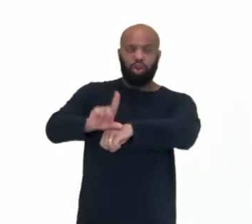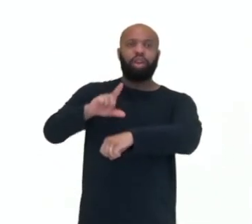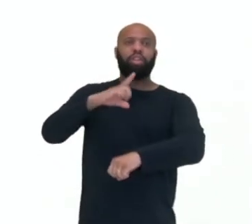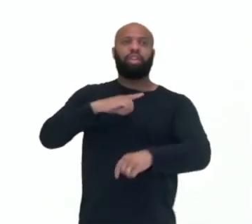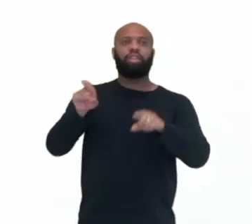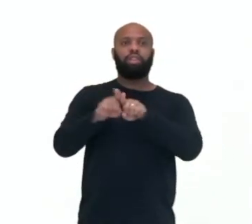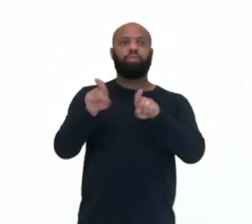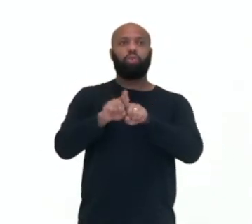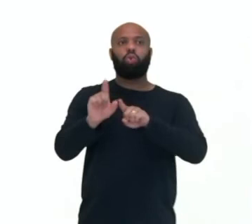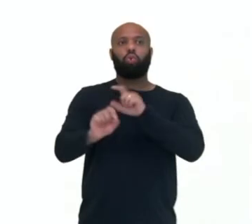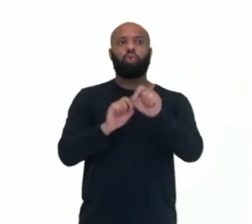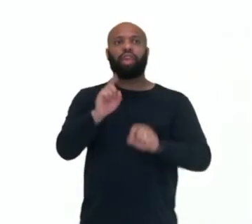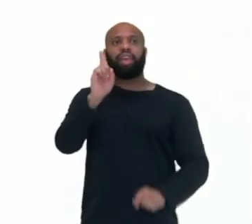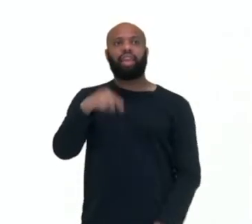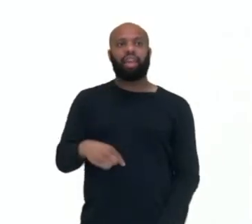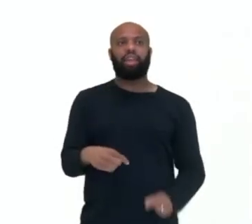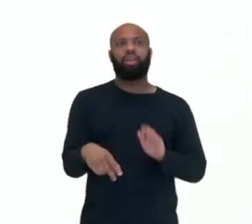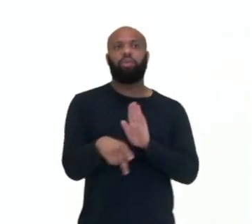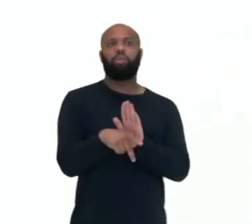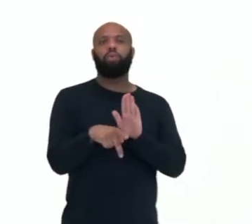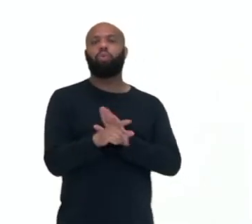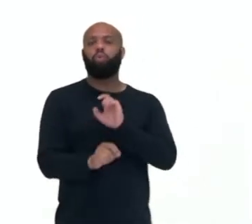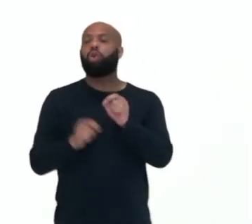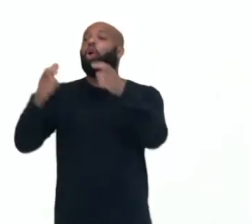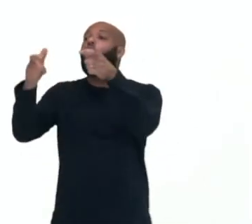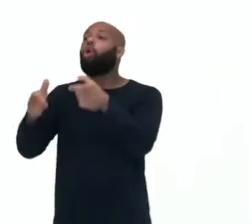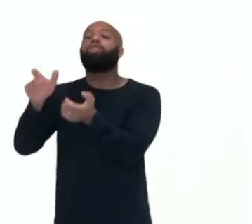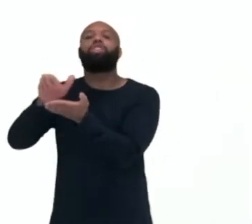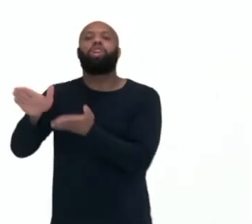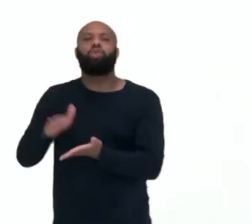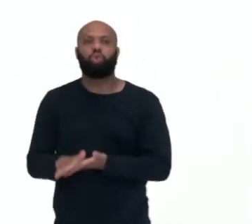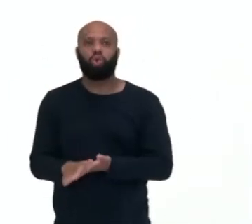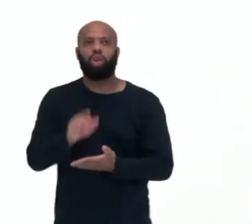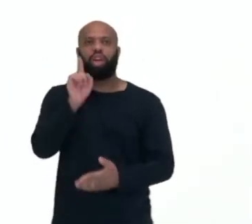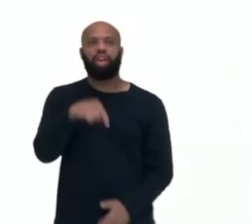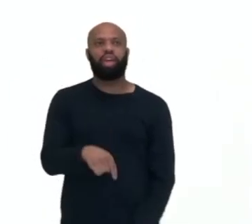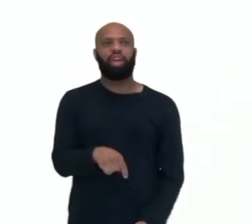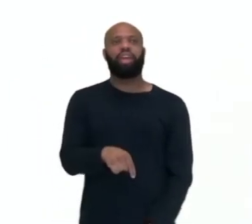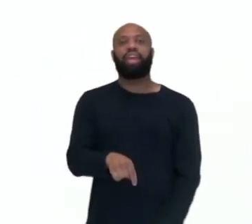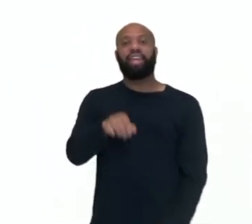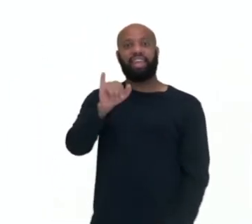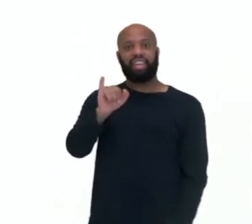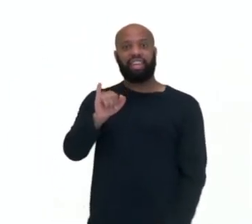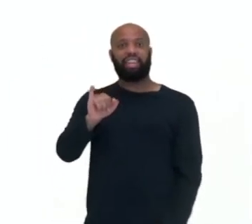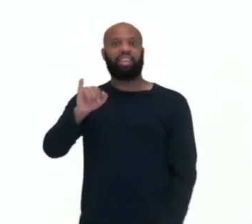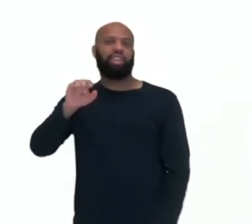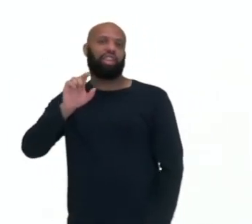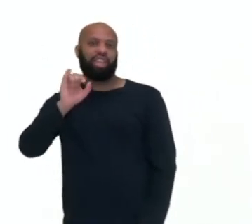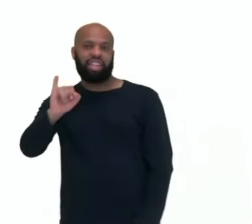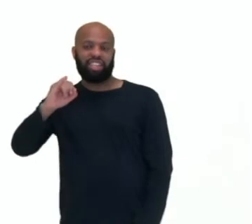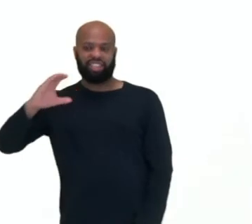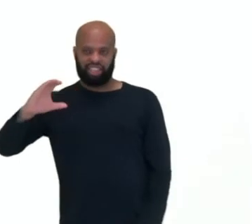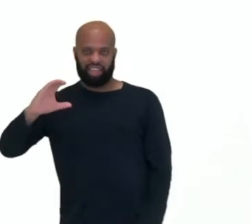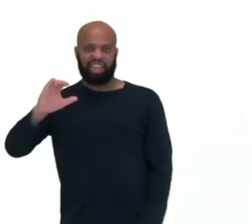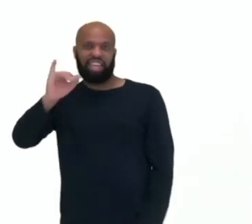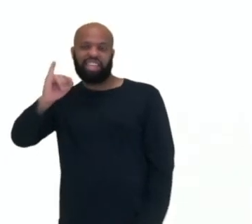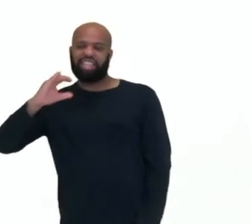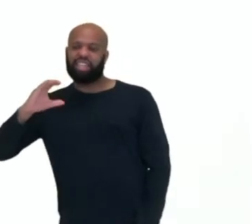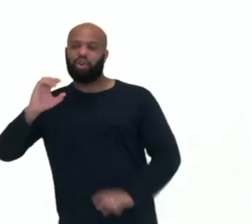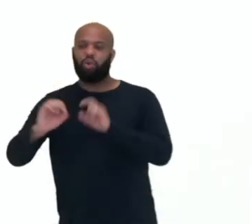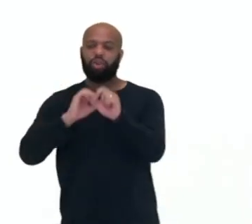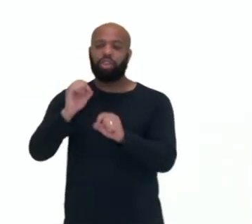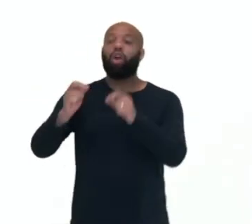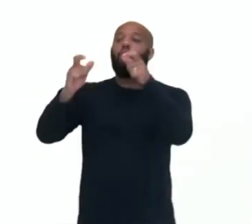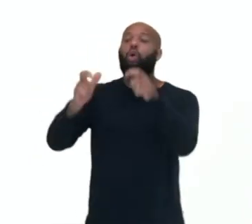sua identificação, que nós chamamos de unidade consumidora. É como se fosse a identidade daquela casa para